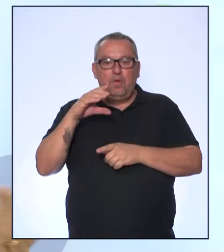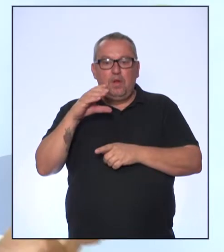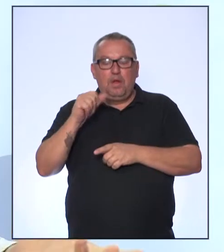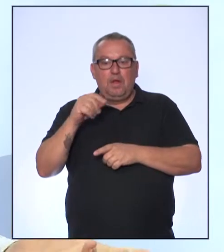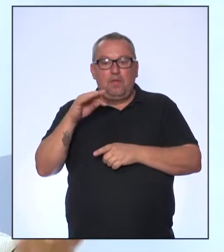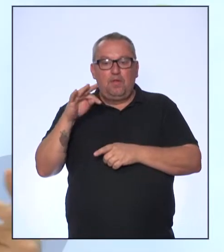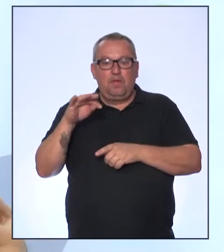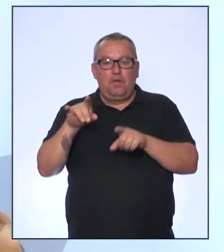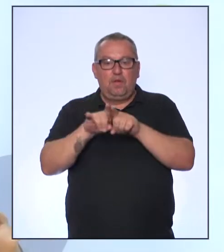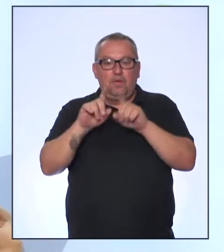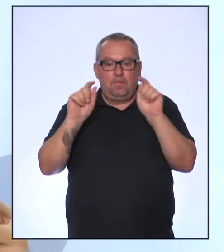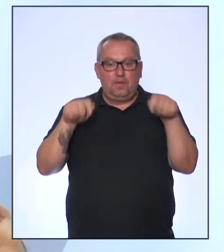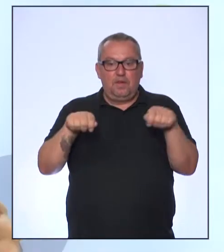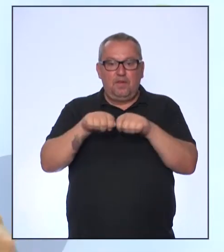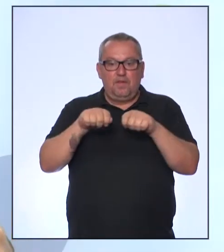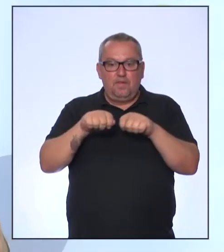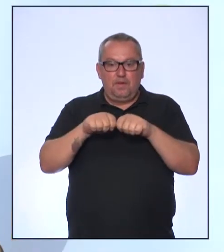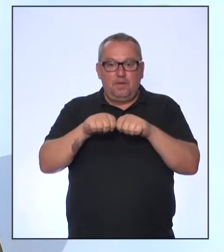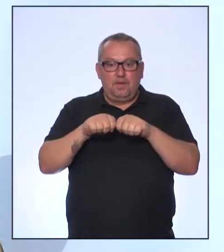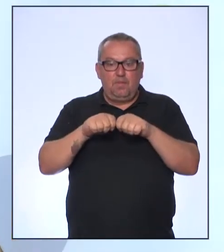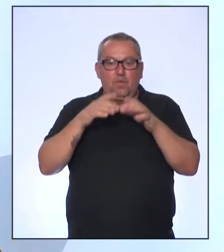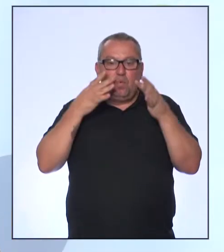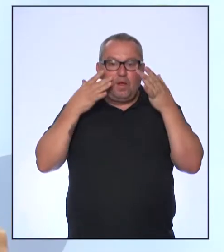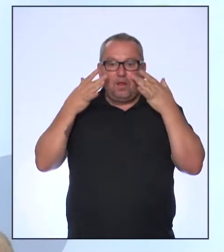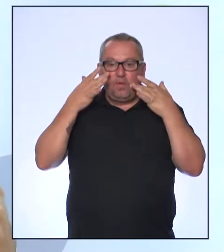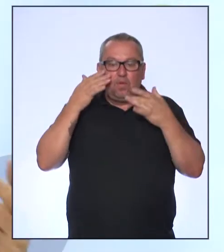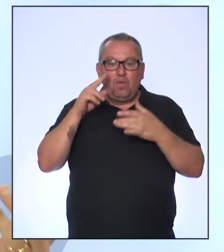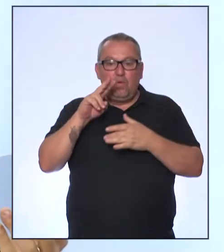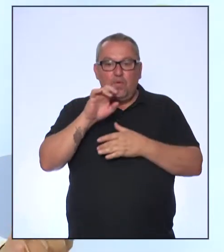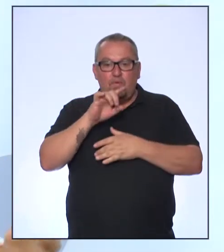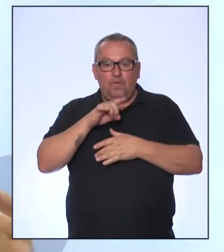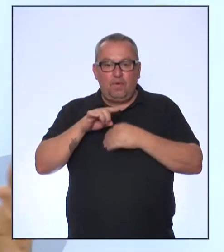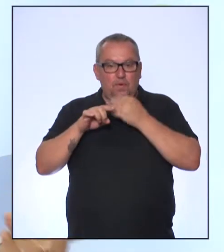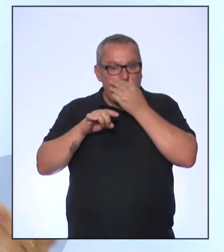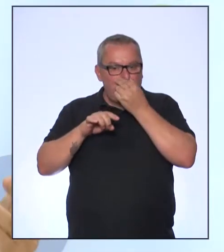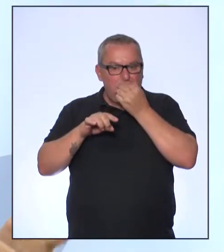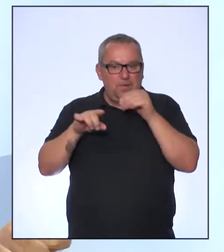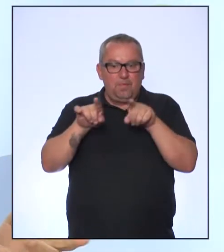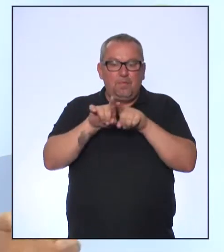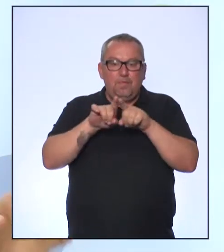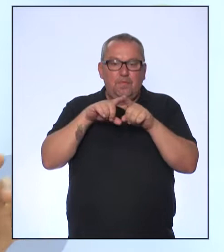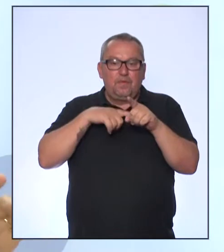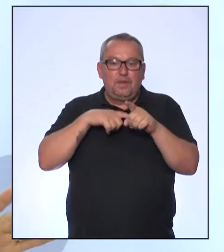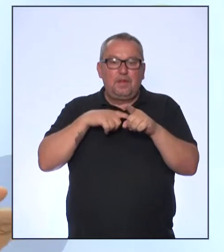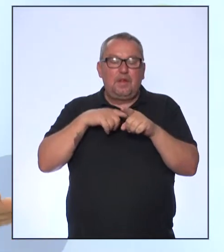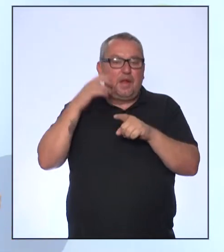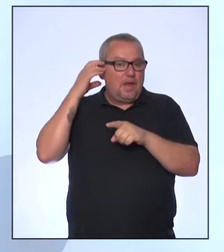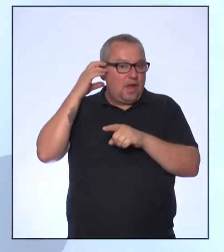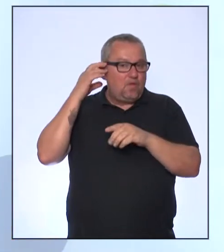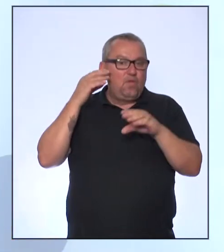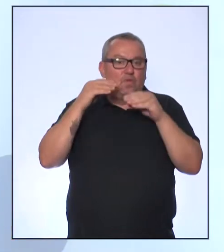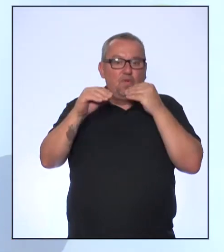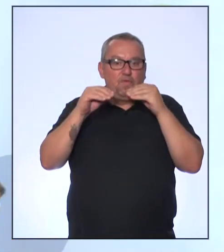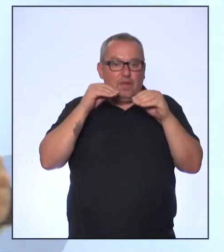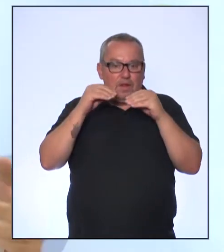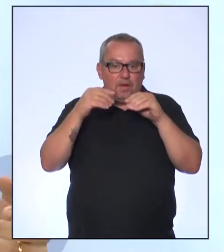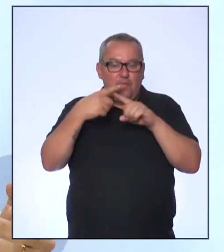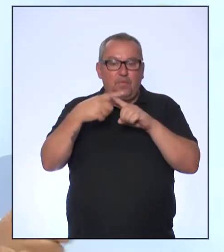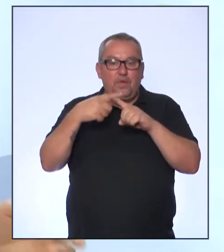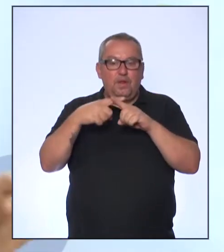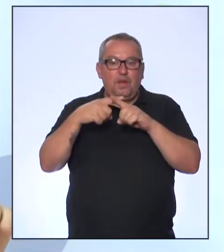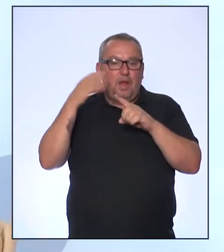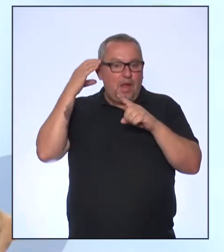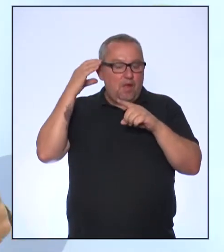O podcast ele pode ser feito por um ator de voz também. Se é um podcast que tem o cunho da radionovela. A radionovela tem uma diferença do podcast, porque a